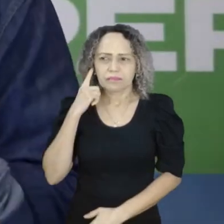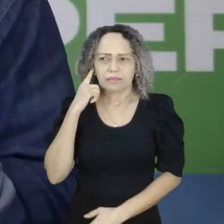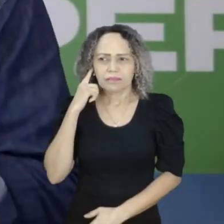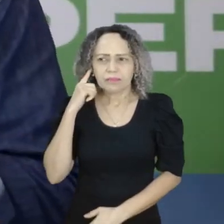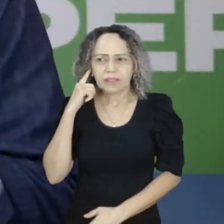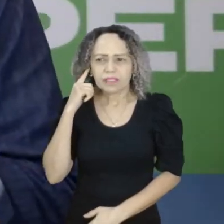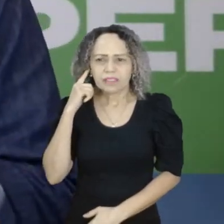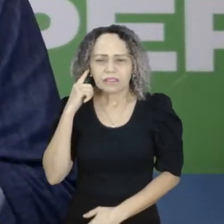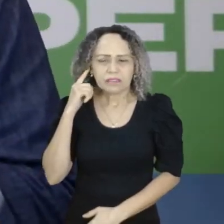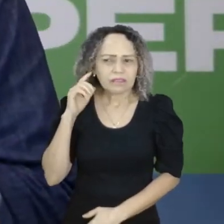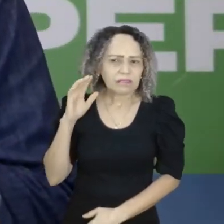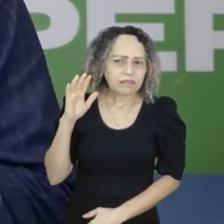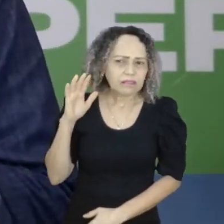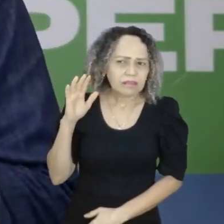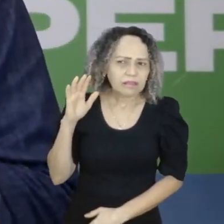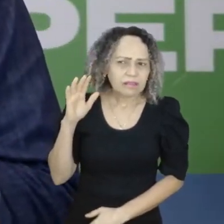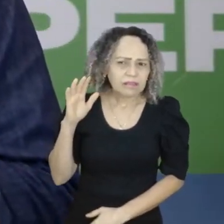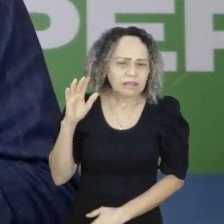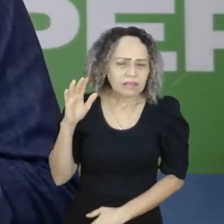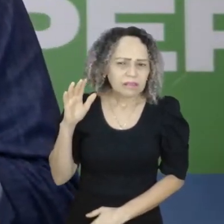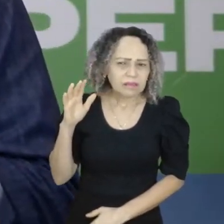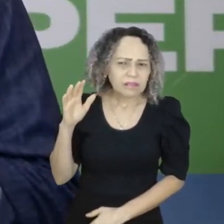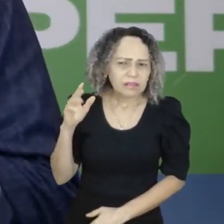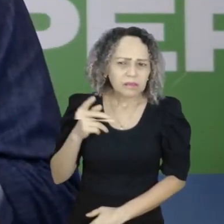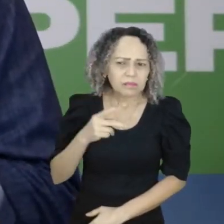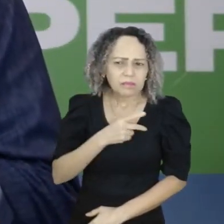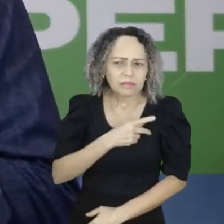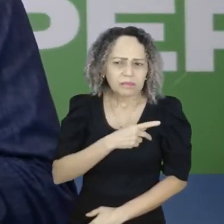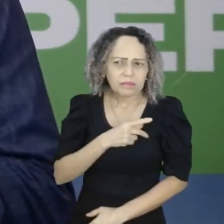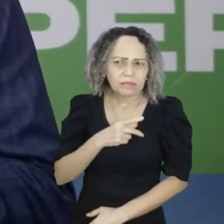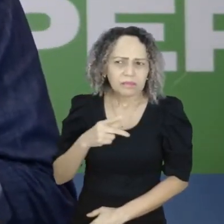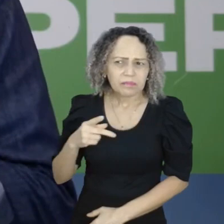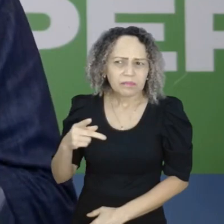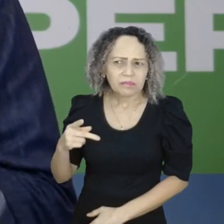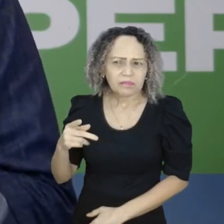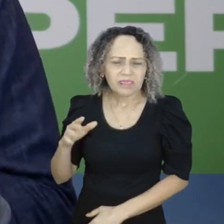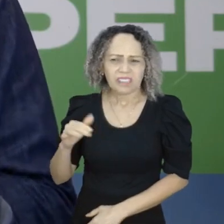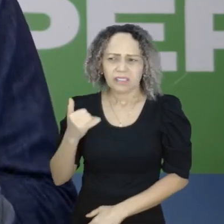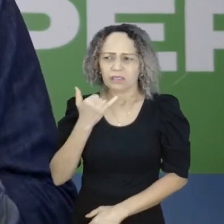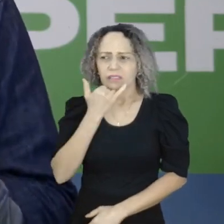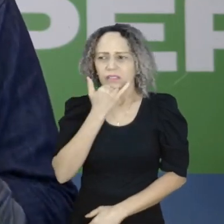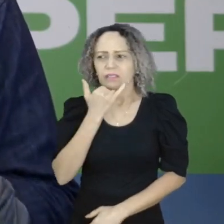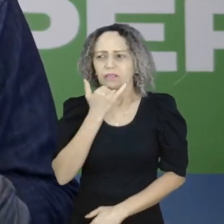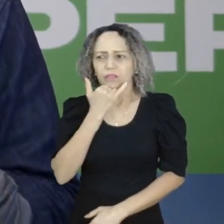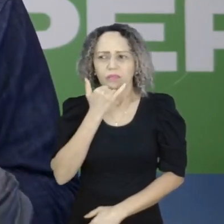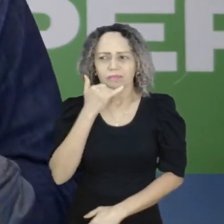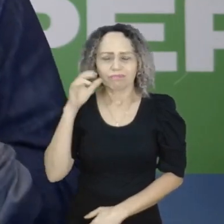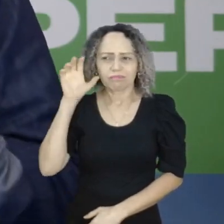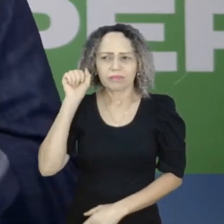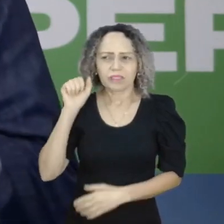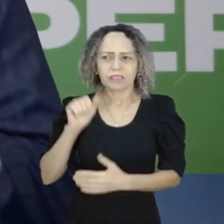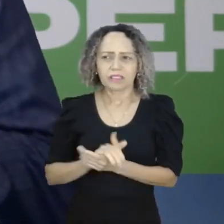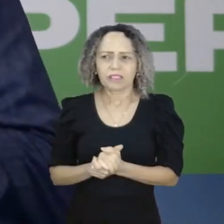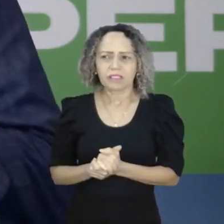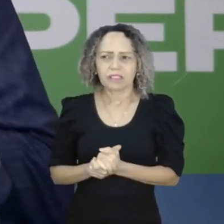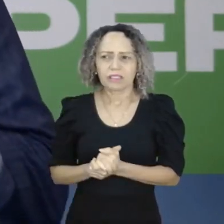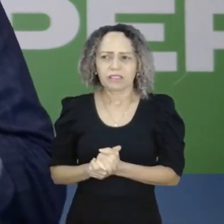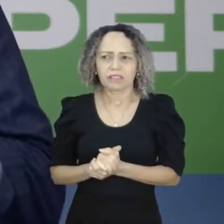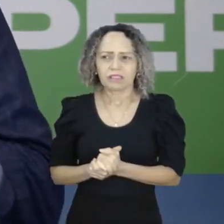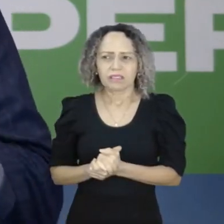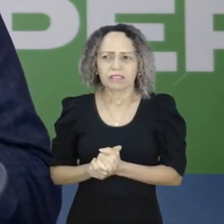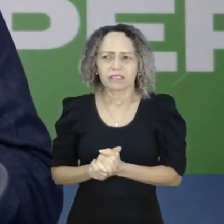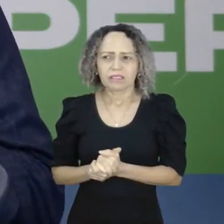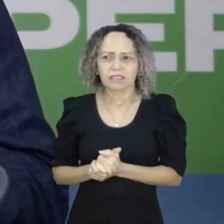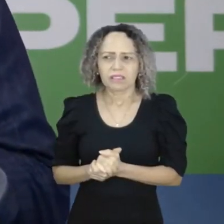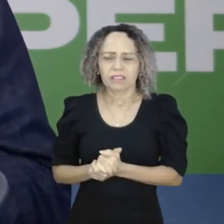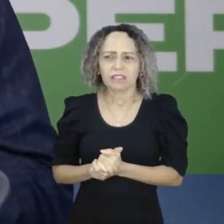Insistindo nesse assunto, o presidente Bolsonaro tenta vincular o senhor ao Roberto Jefferson e ele se desvincular. Queria que o senhor comentasse isso.